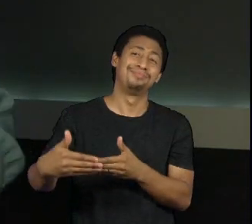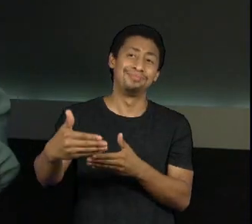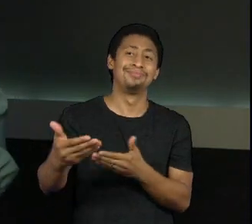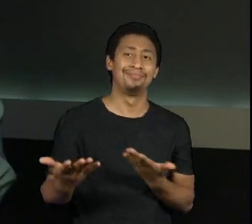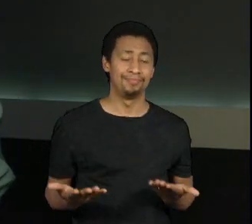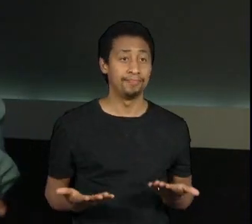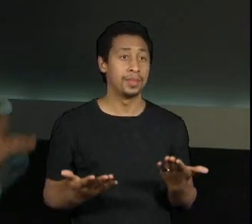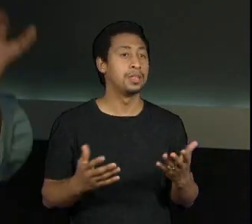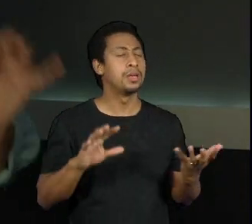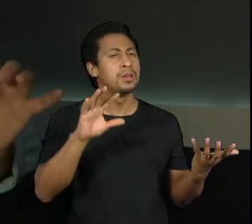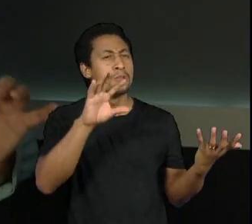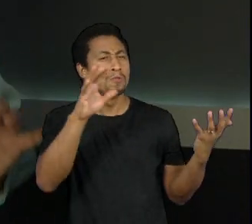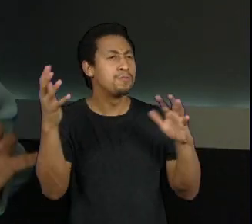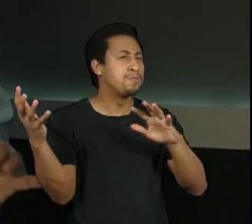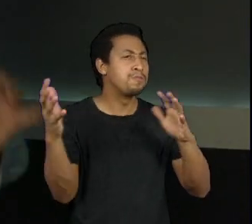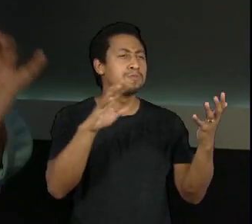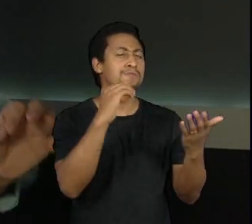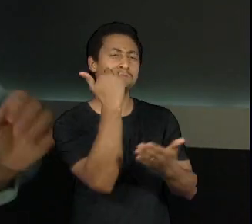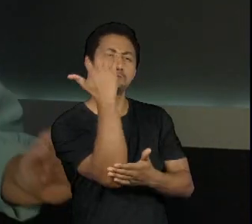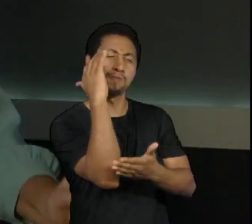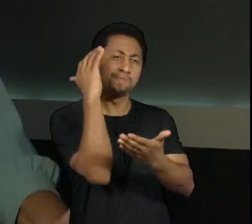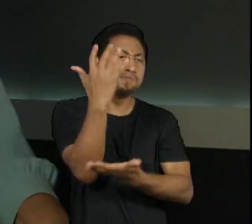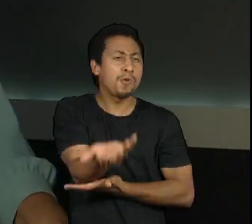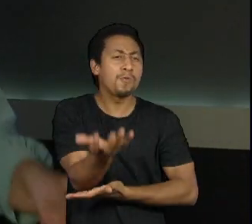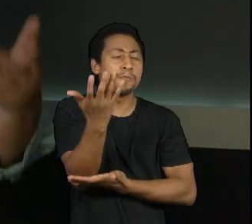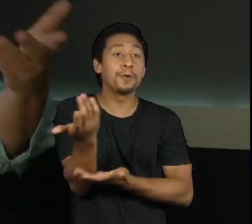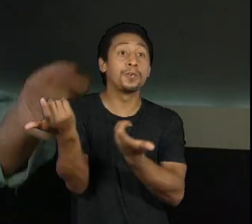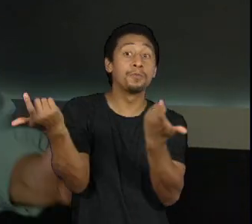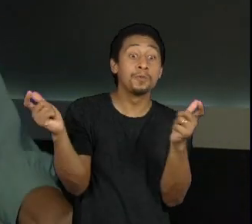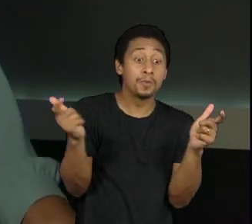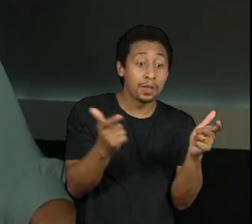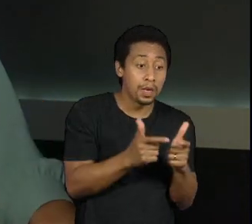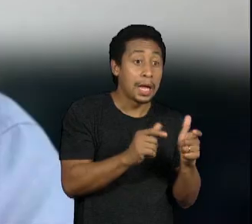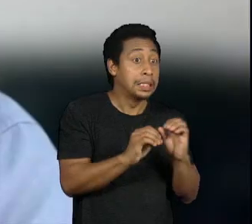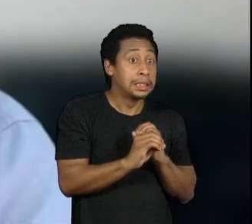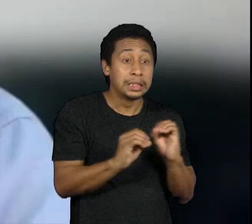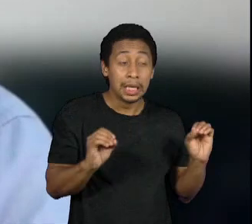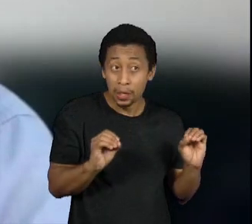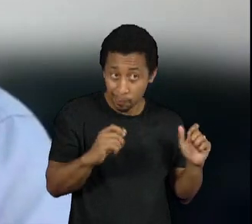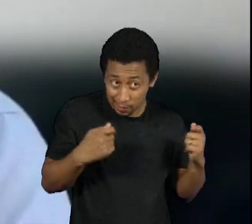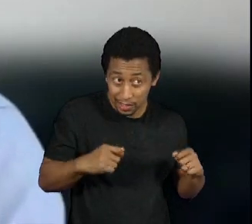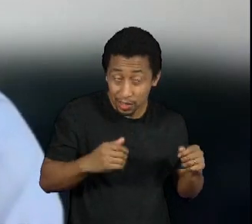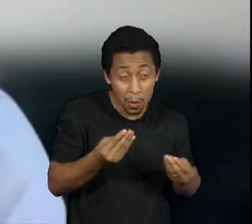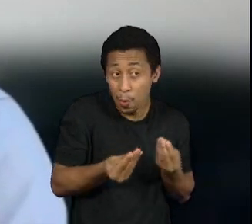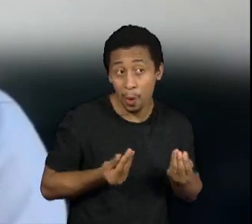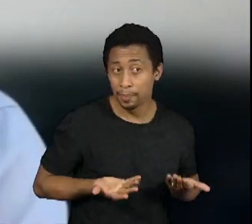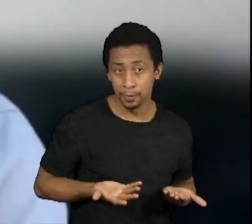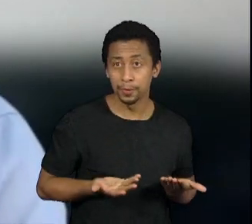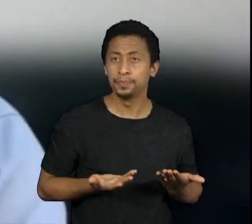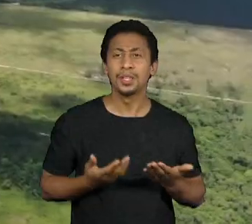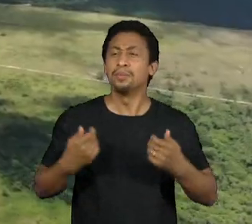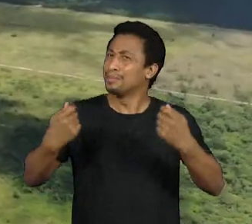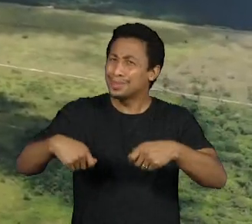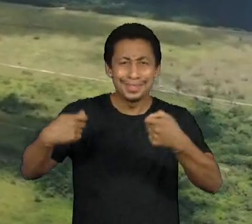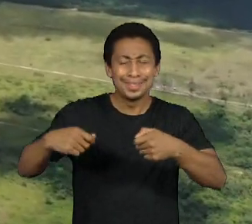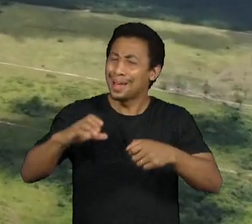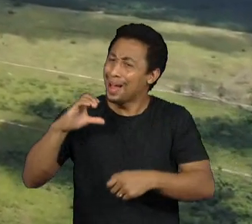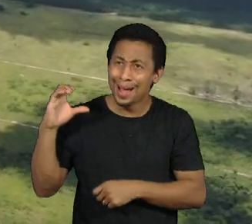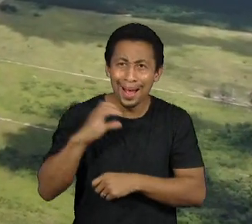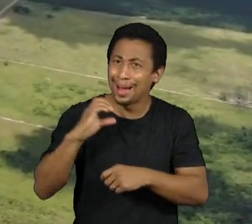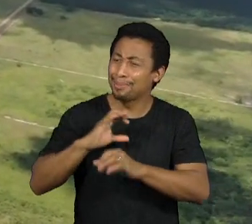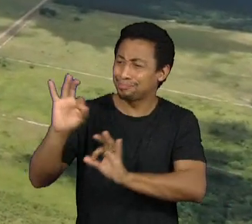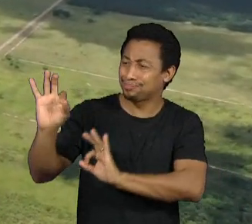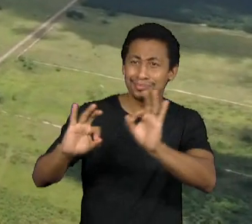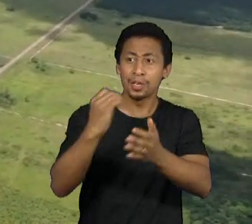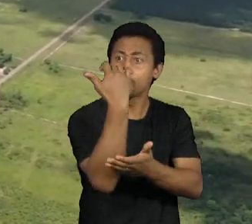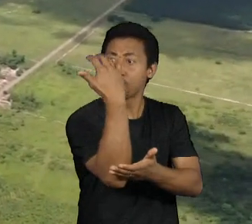é a urgência do desmatamento zero na Amazônia, na sua opinião? A urgência para ontem. Se o Brasil